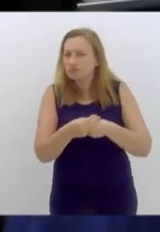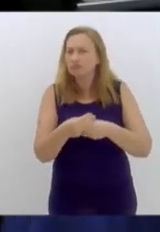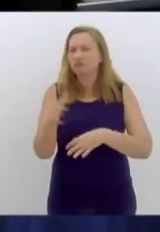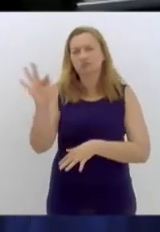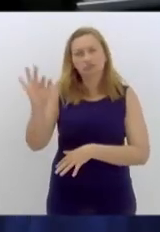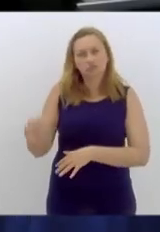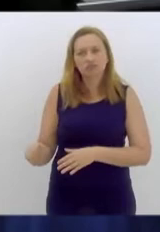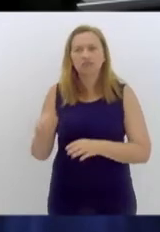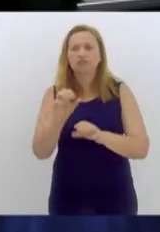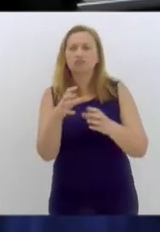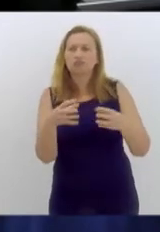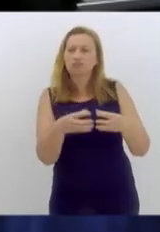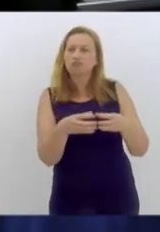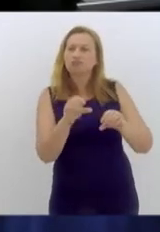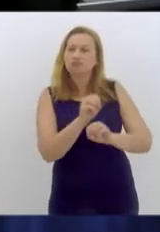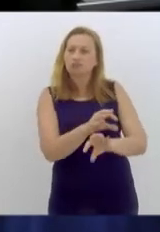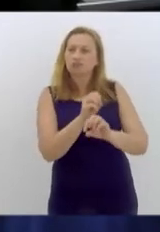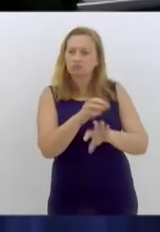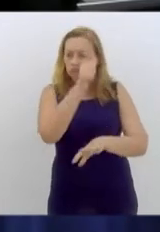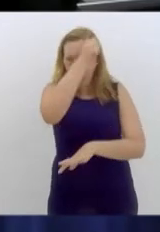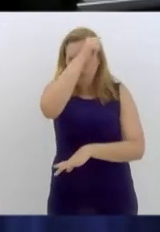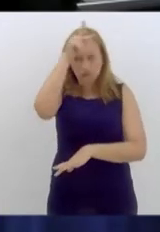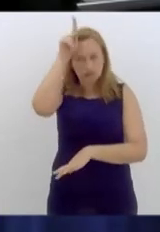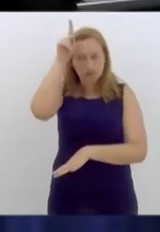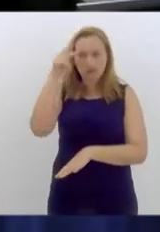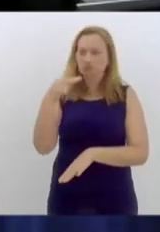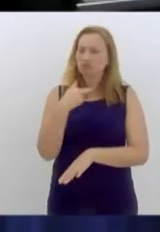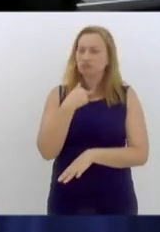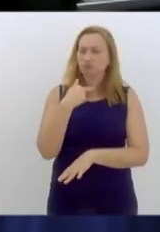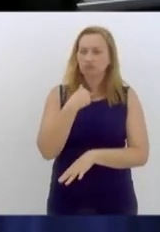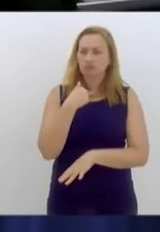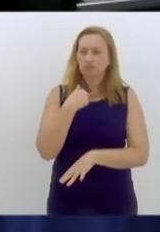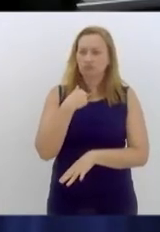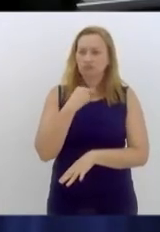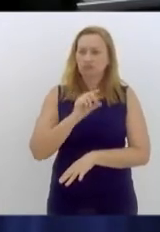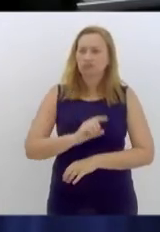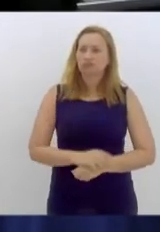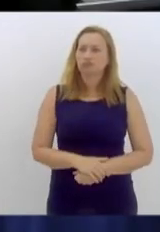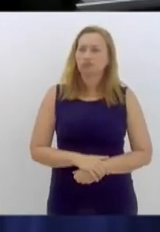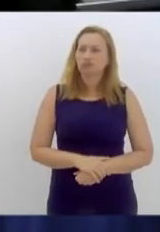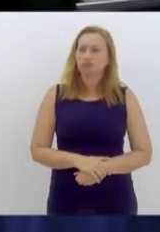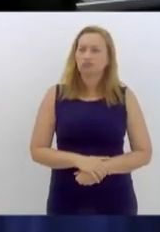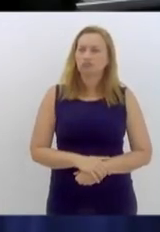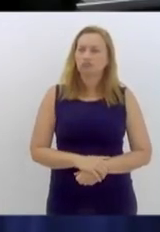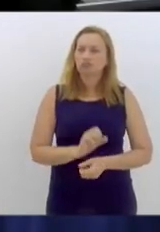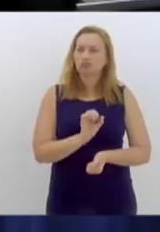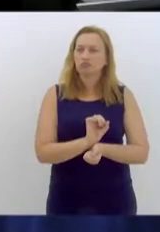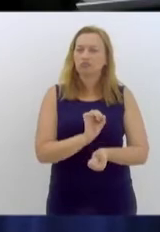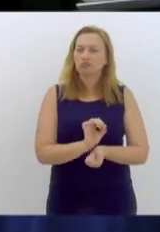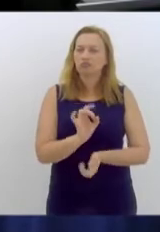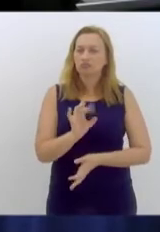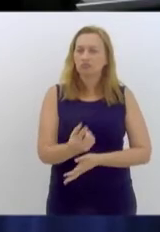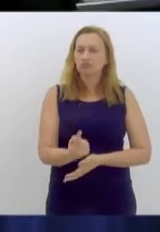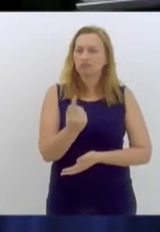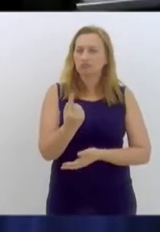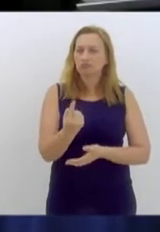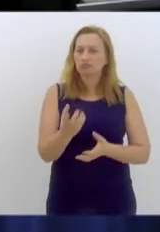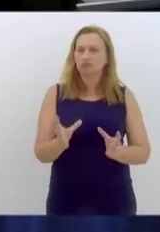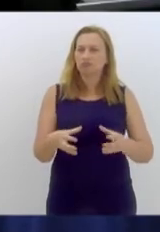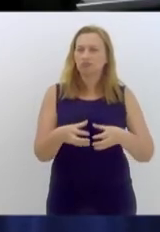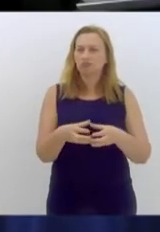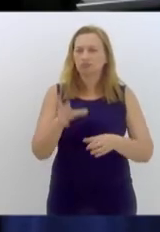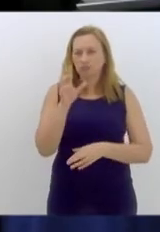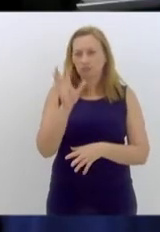Fazenda, de Educação, os prefeitos, não podem ficar ao sabor de um instrumento disciplinador, discricionário. Por isso que a legislação, a lei